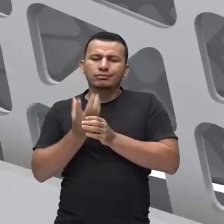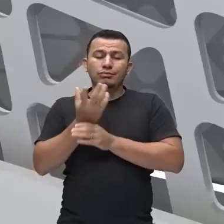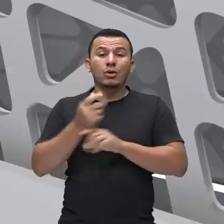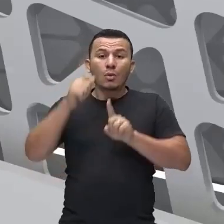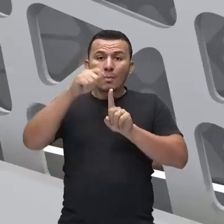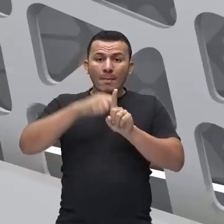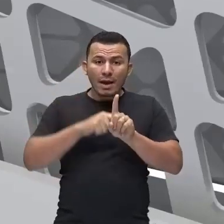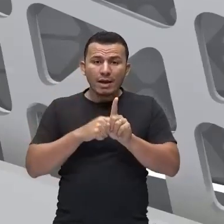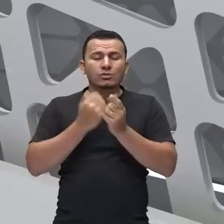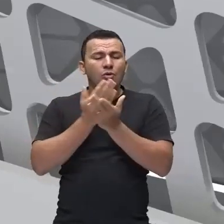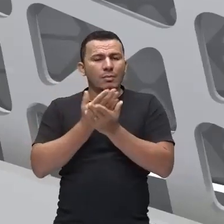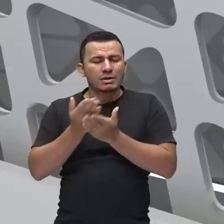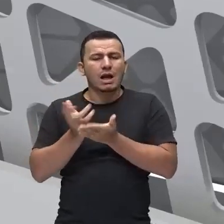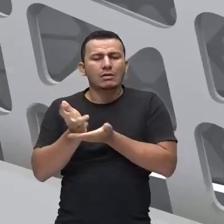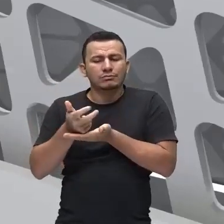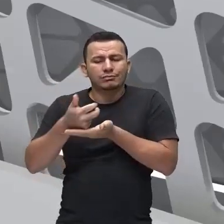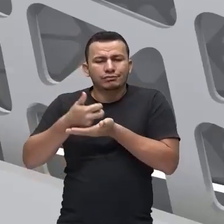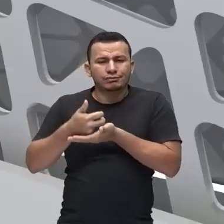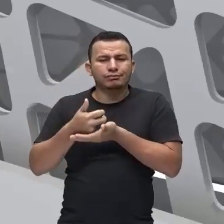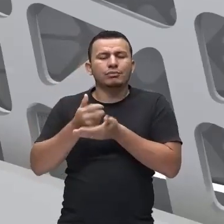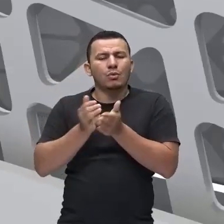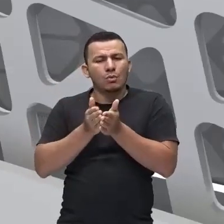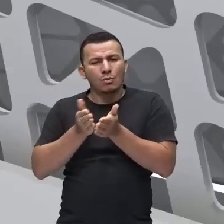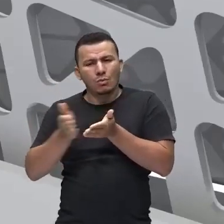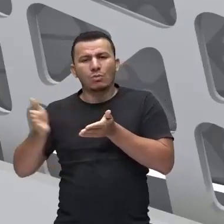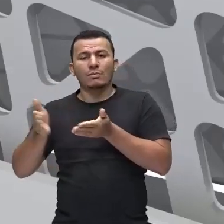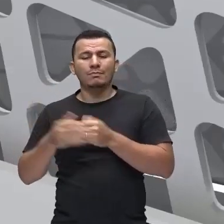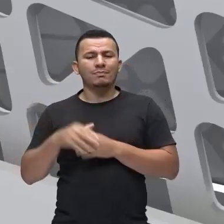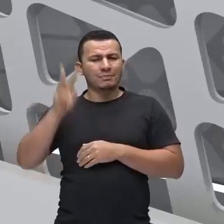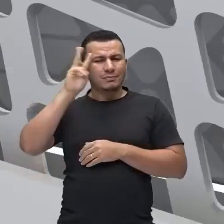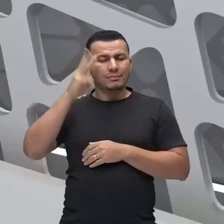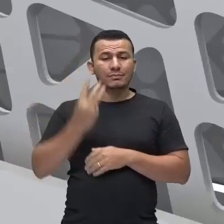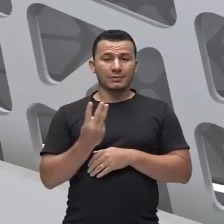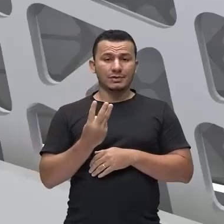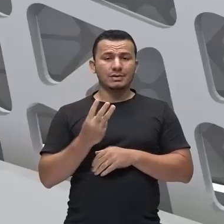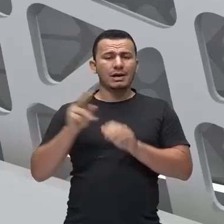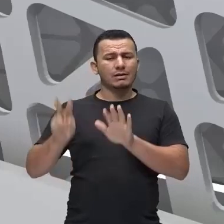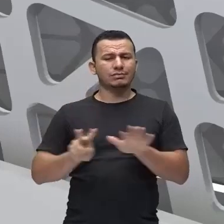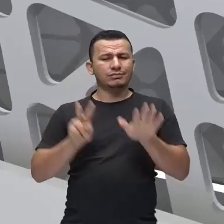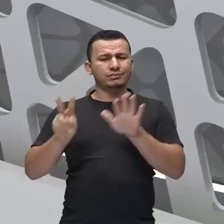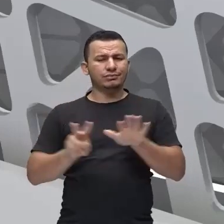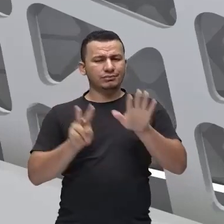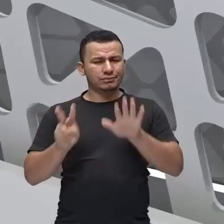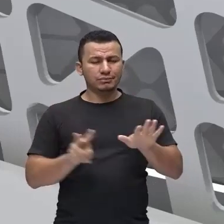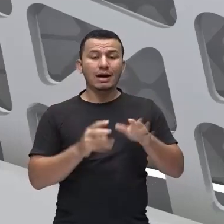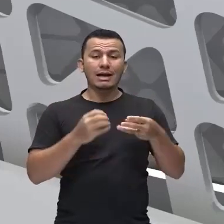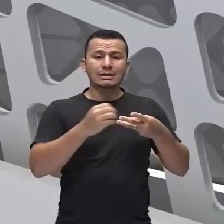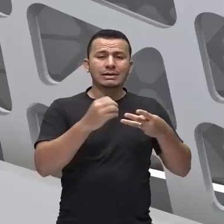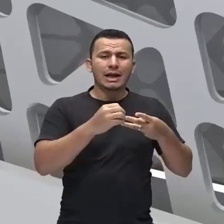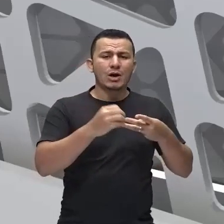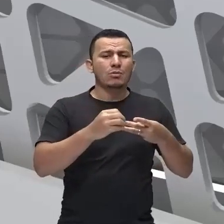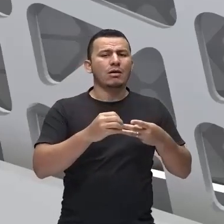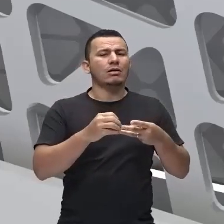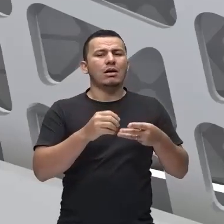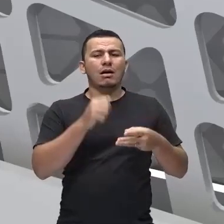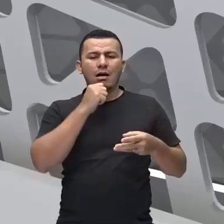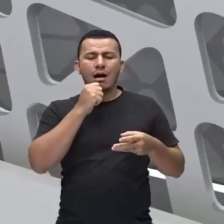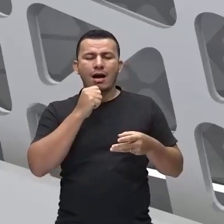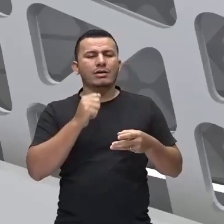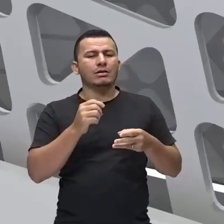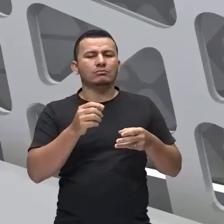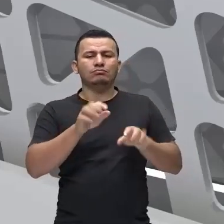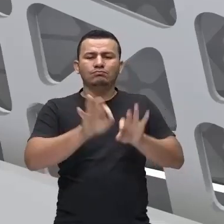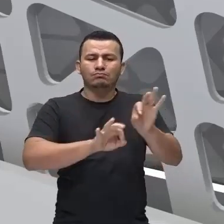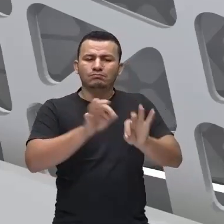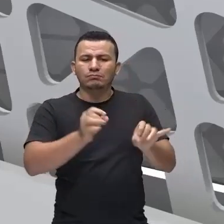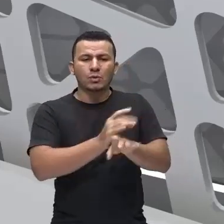Então, a gente viu que na 3ª semana, essas células, elas ainda não sabiam que elas iam ser. Aí já começa